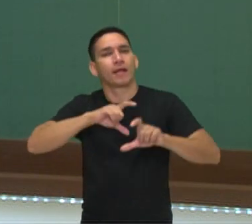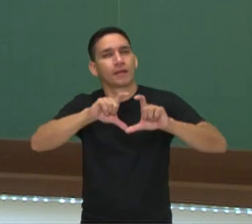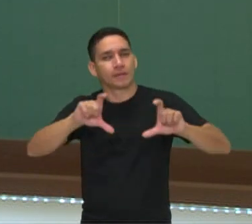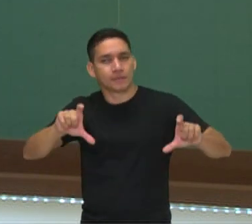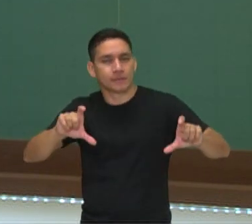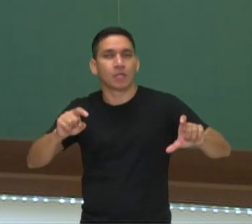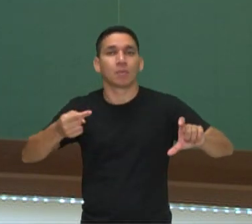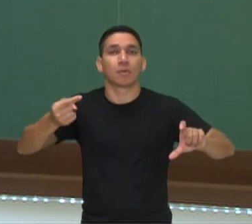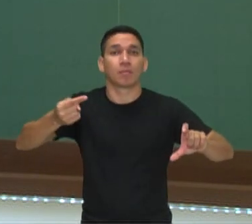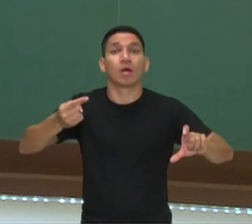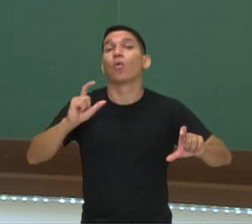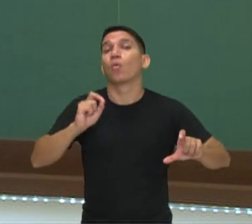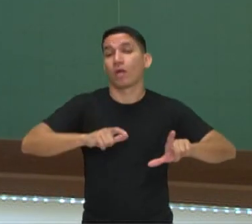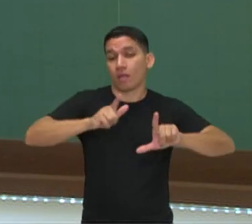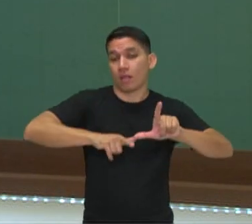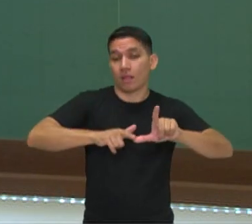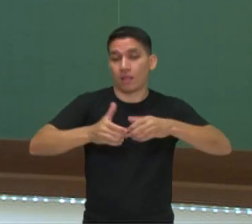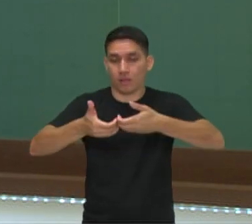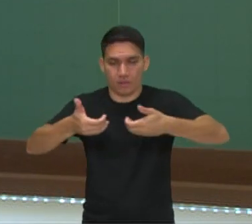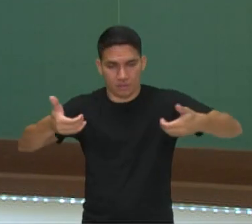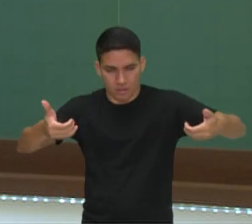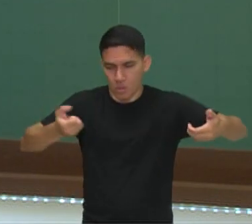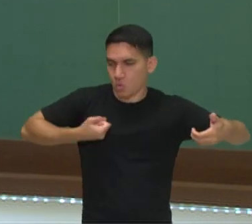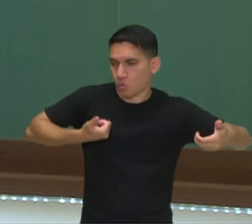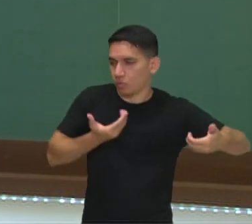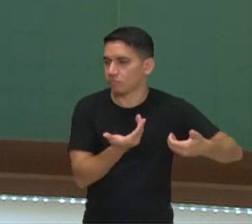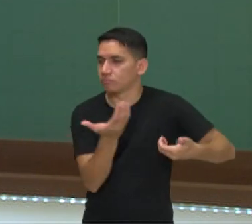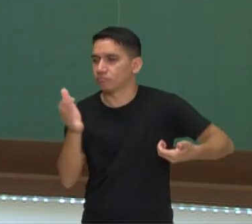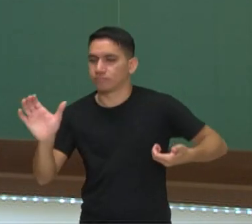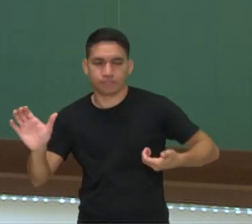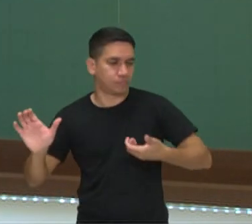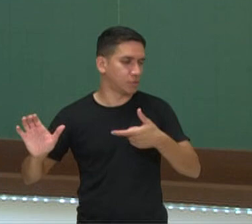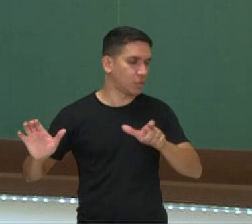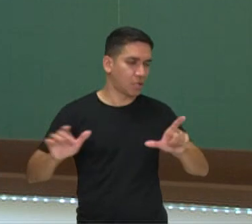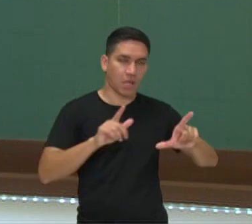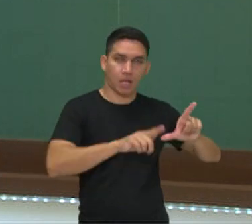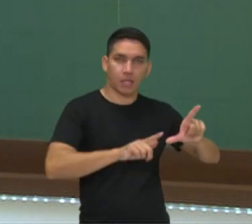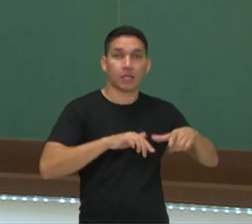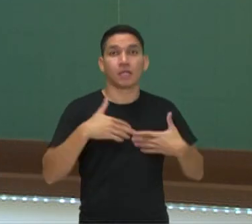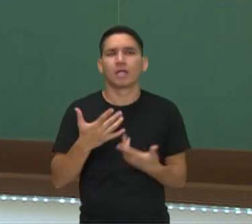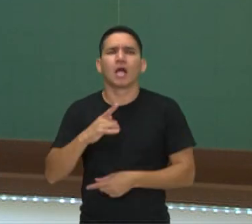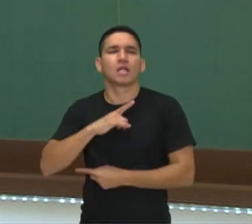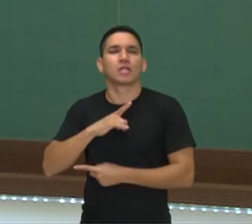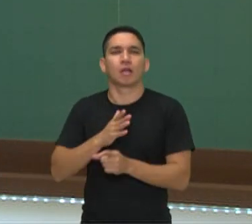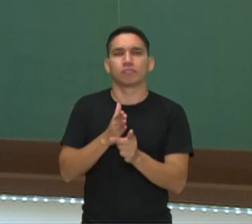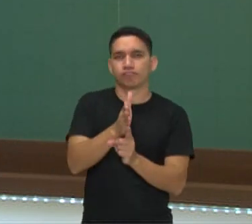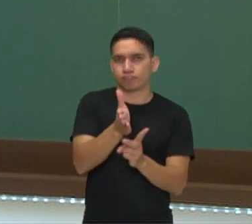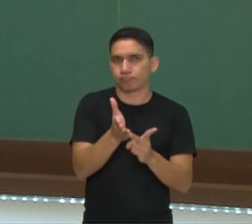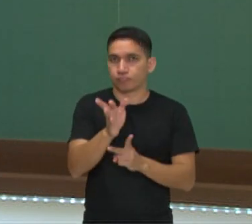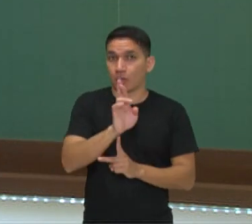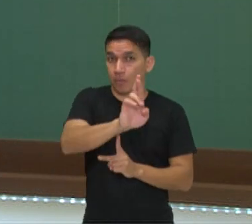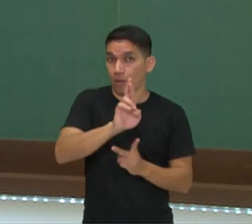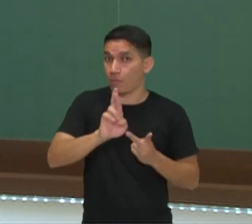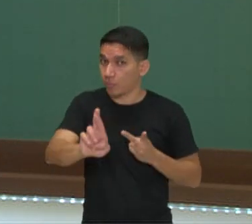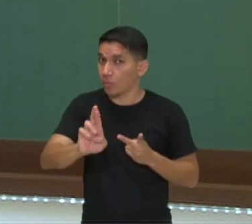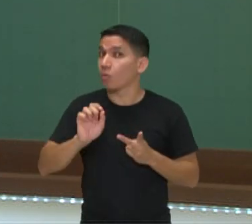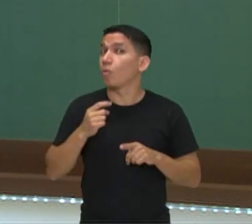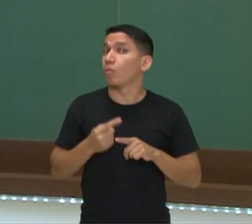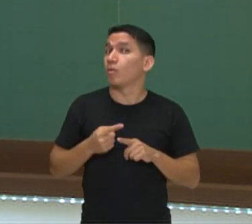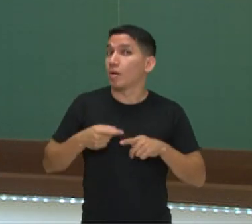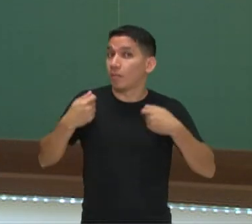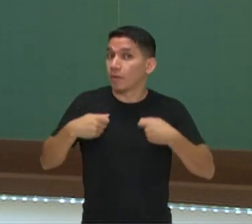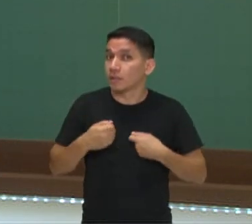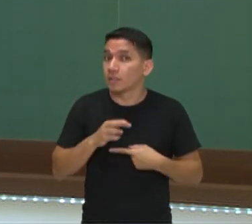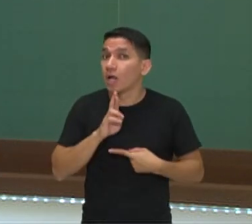para um lado, número para o outro. Então, nós vamos resolver, só que eu vou ter duas resoluções, porque eu preciso encontrar